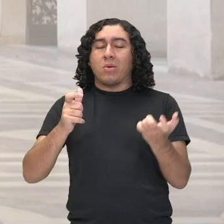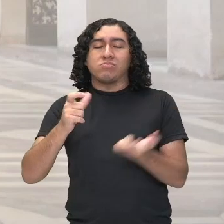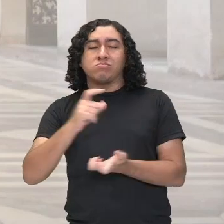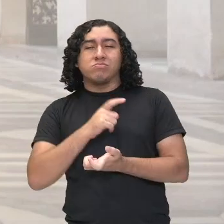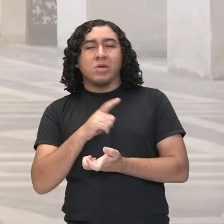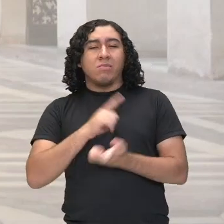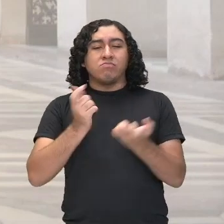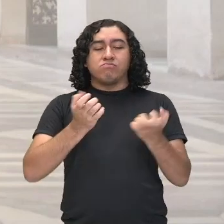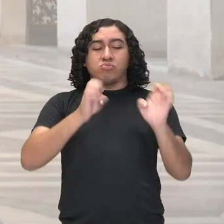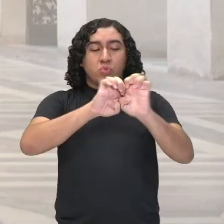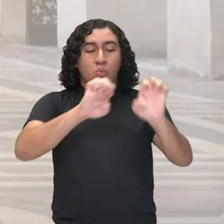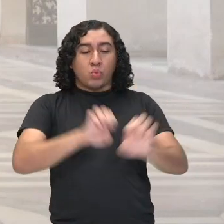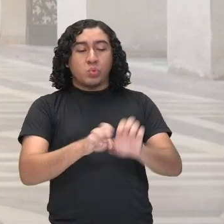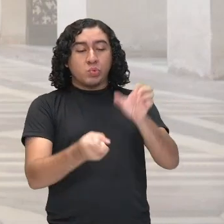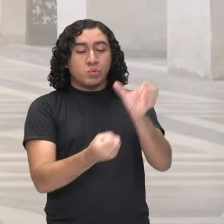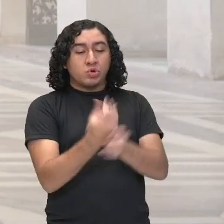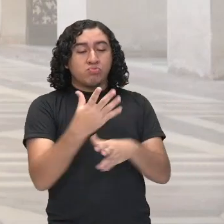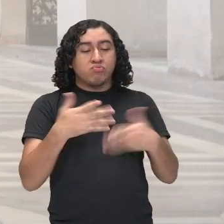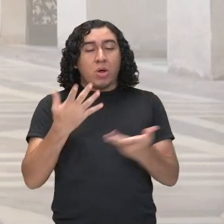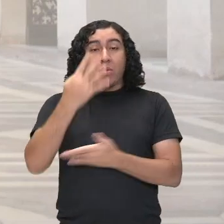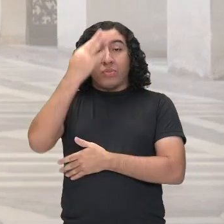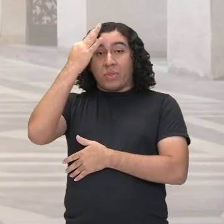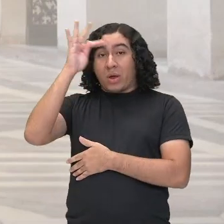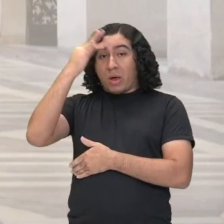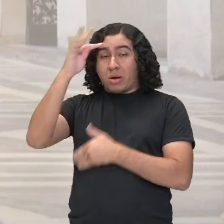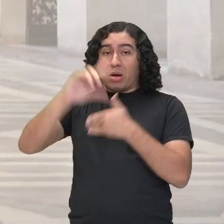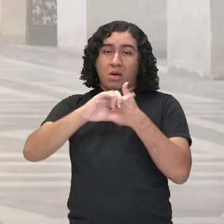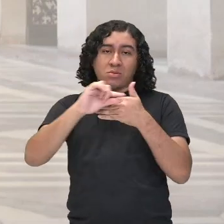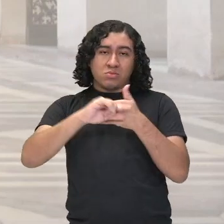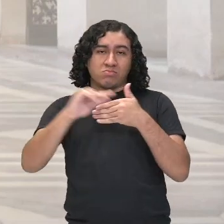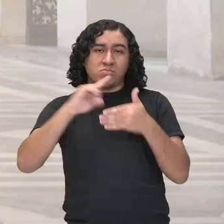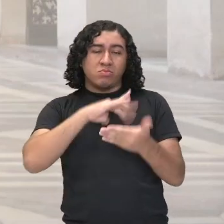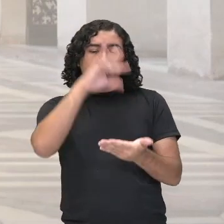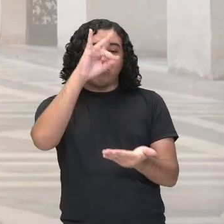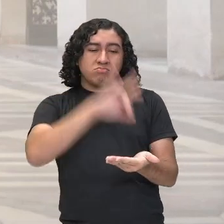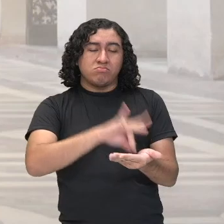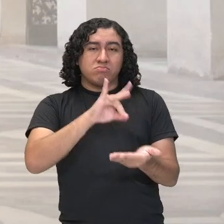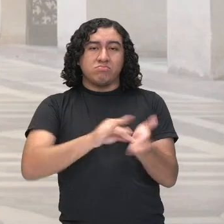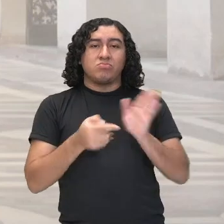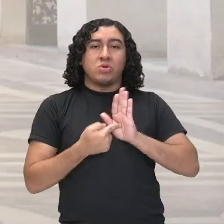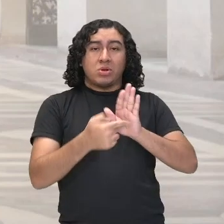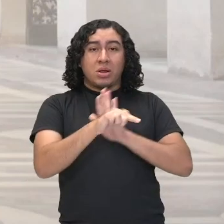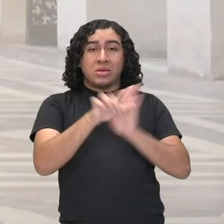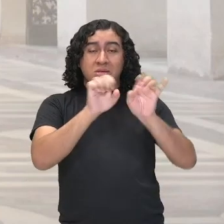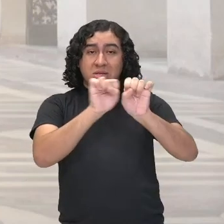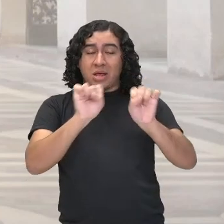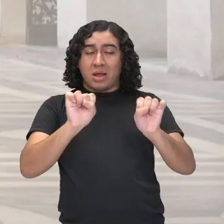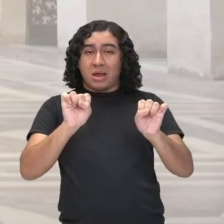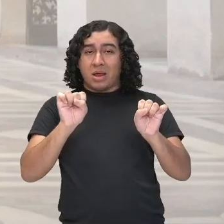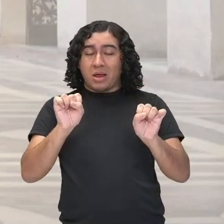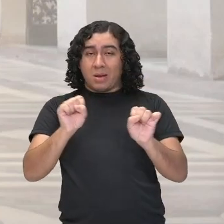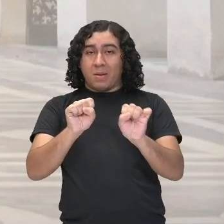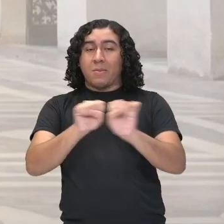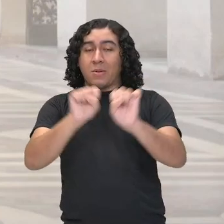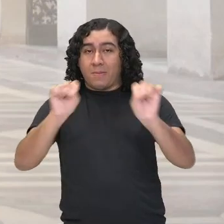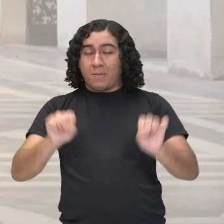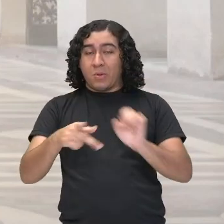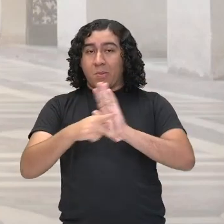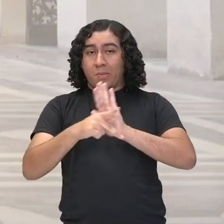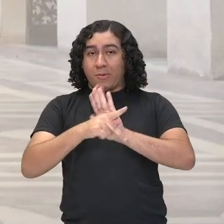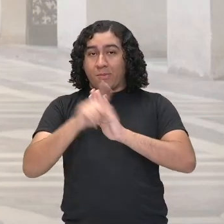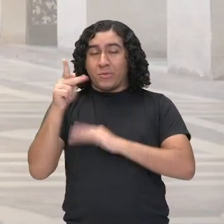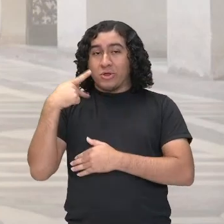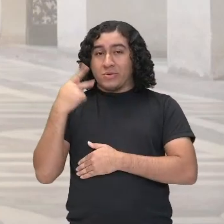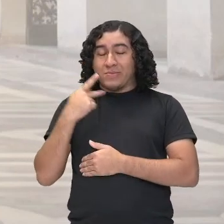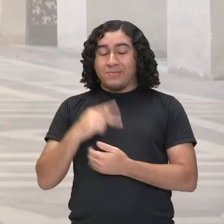foi constituído, quem são os teóricos que vai consolidar esse sistema político. Então, absolutismo